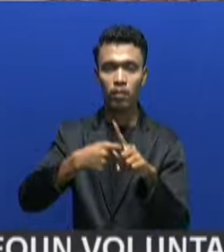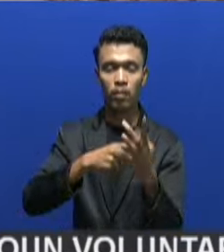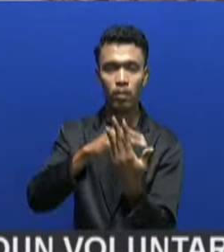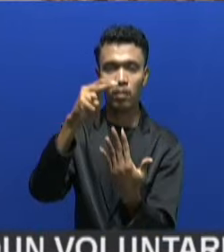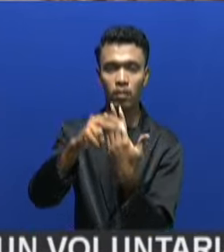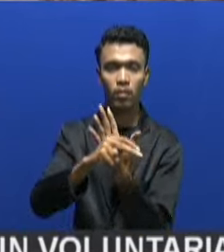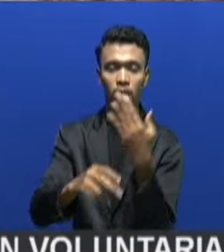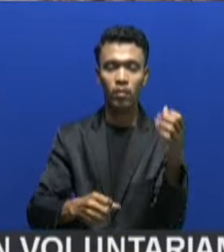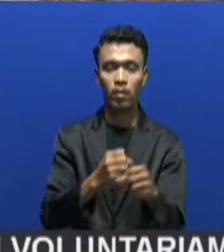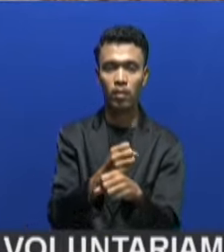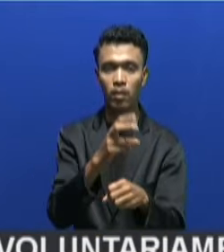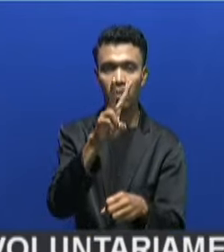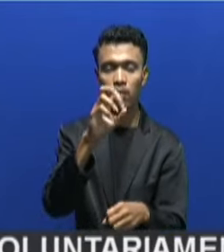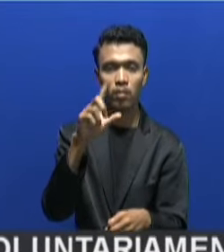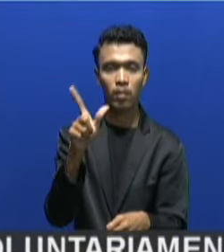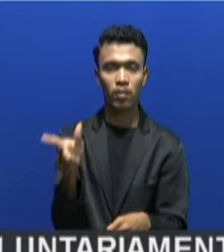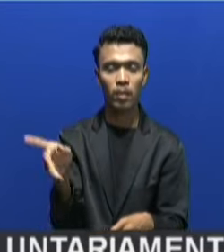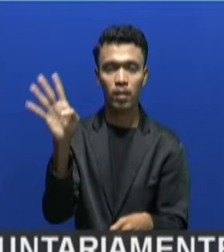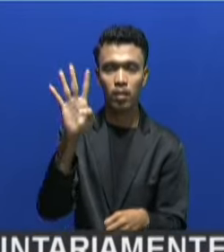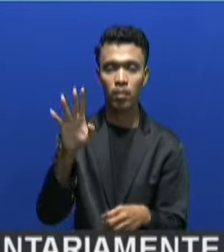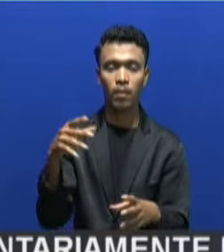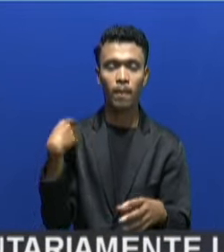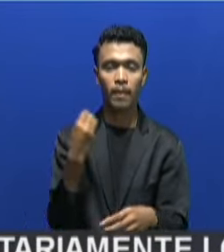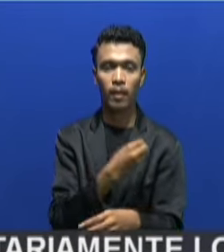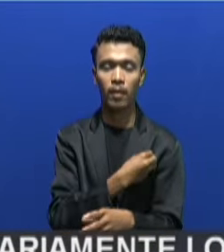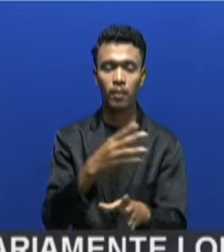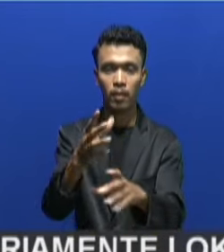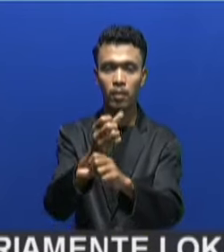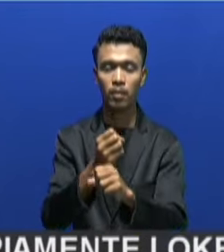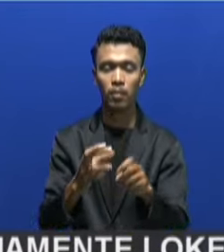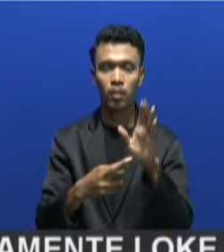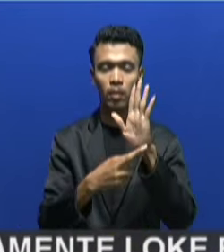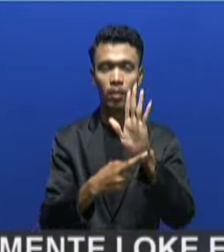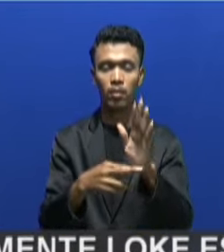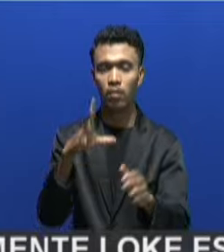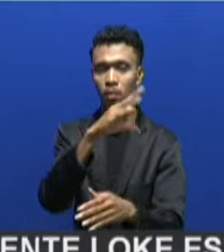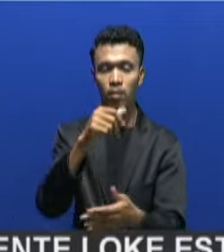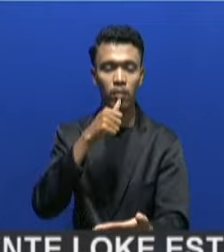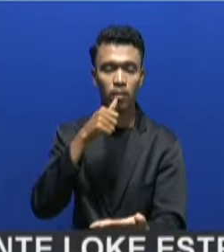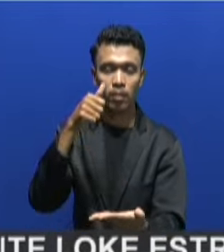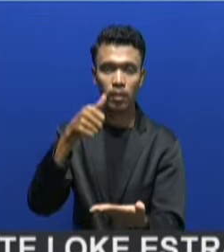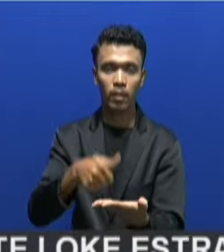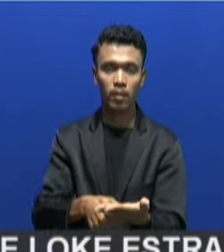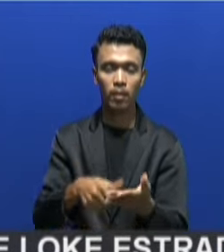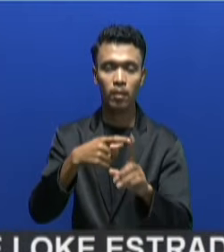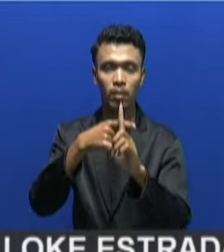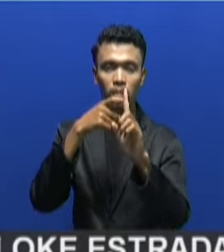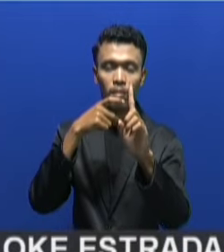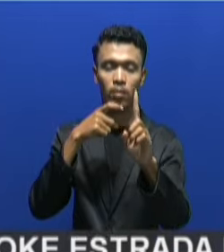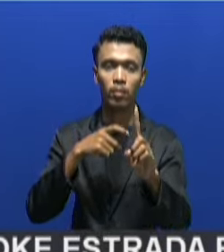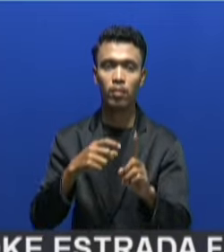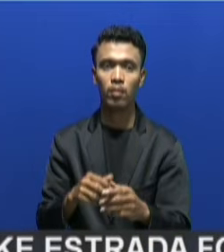nulo racing hat. Bem, amimo simona relatori, husi amimo simona carta, husi